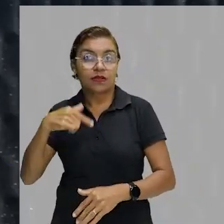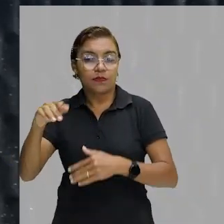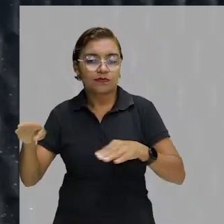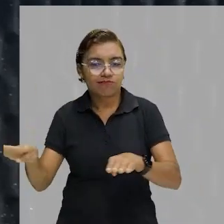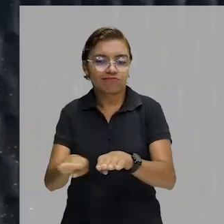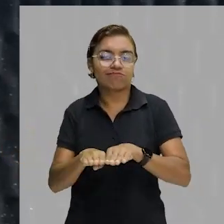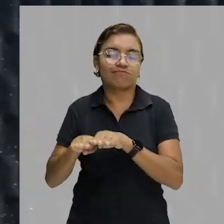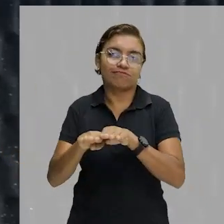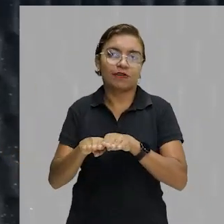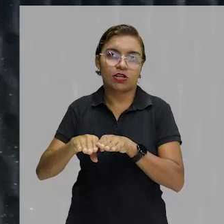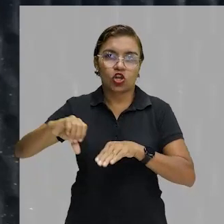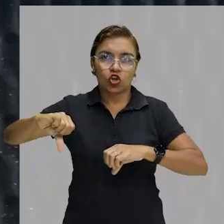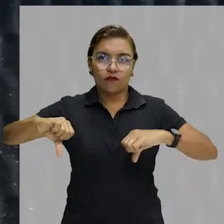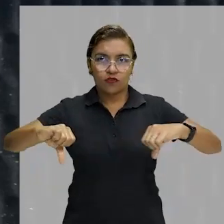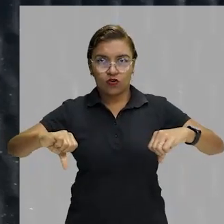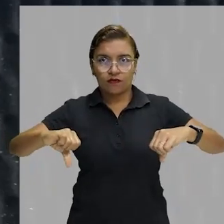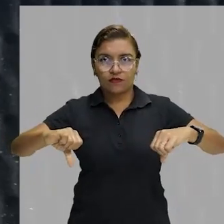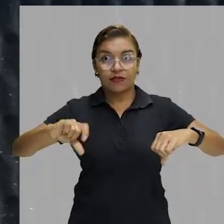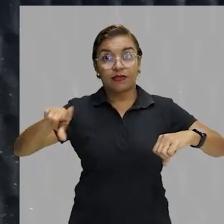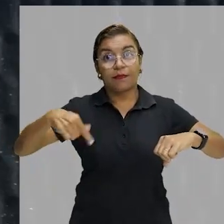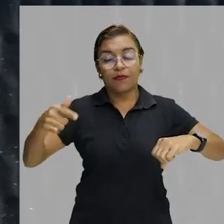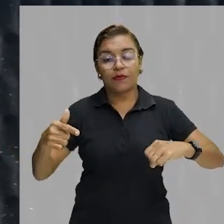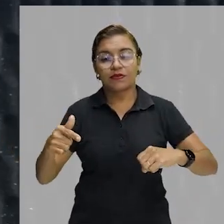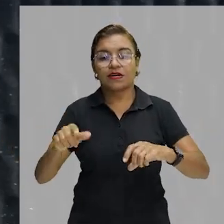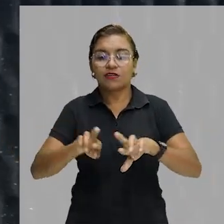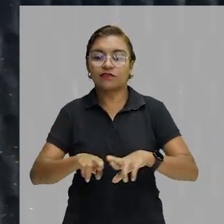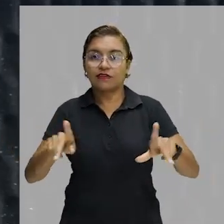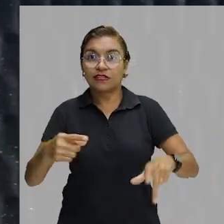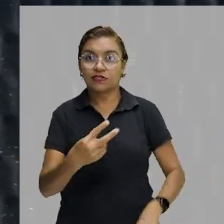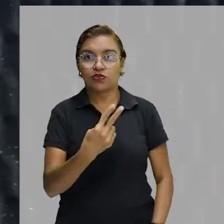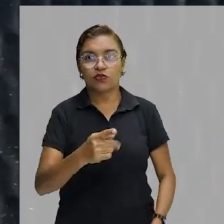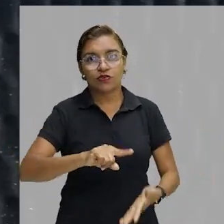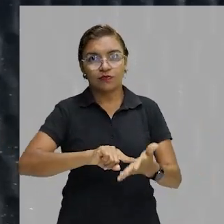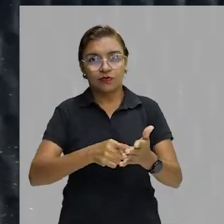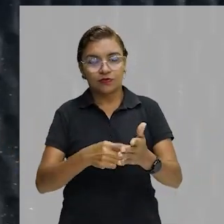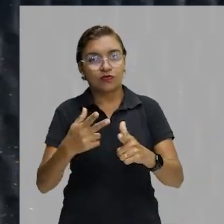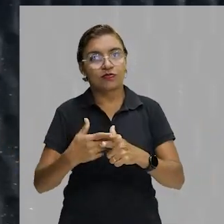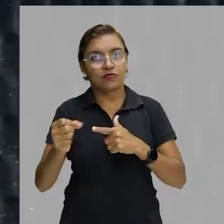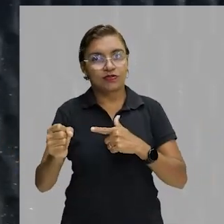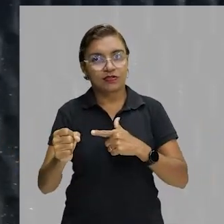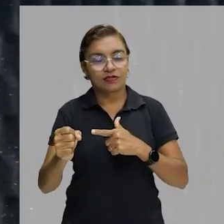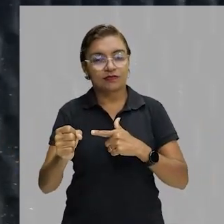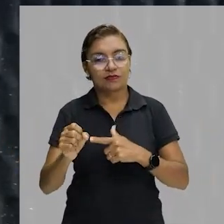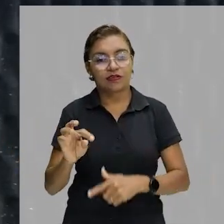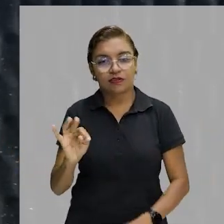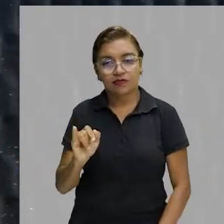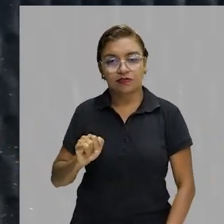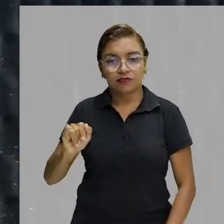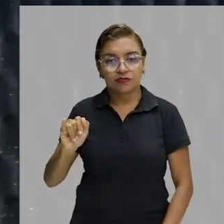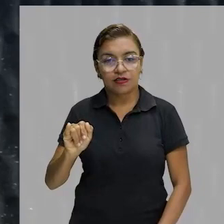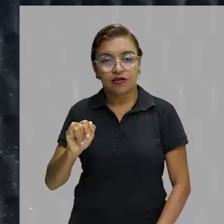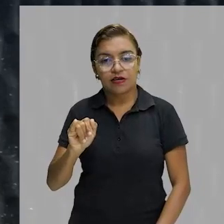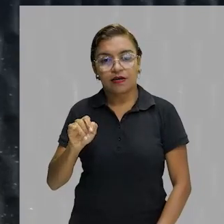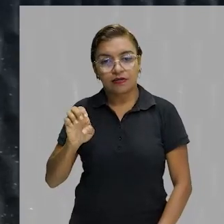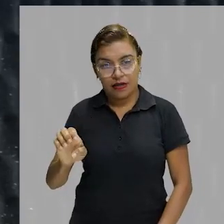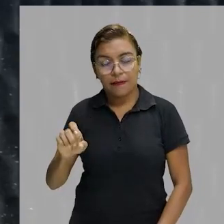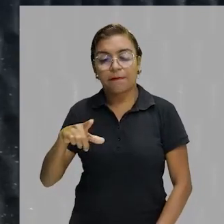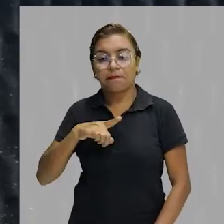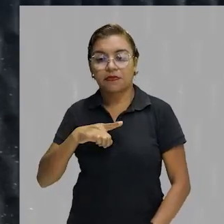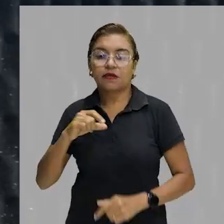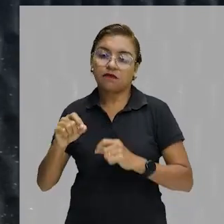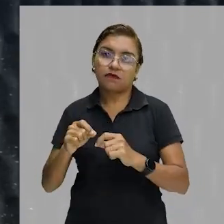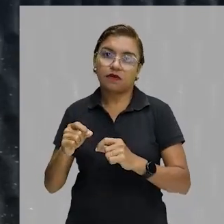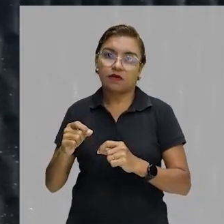9-9 e conseguiram colocar a diferença de 2 pontos. Venceram no tie break de 11-9, percebam que está